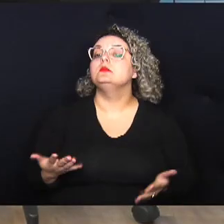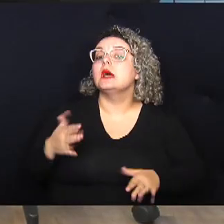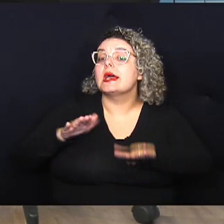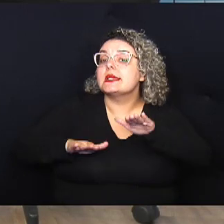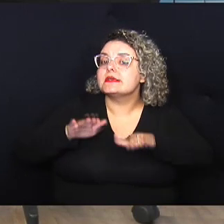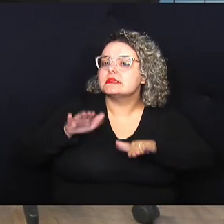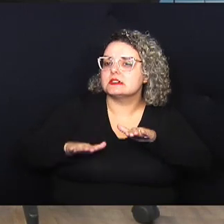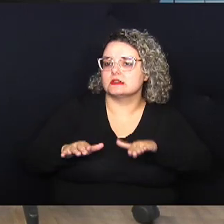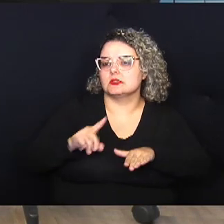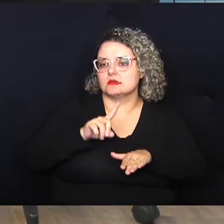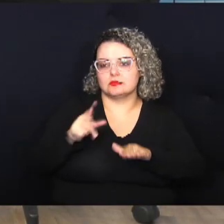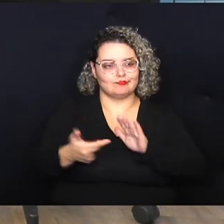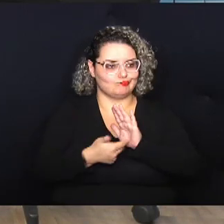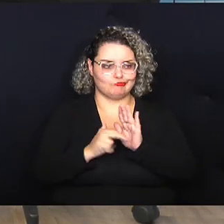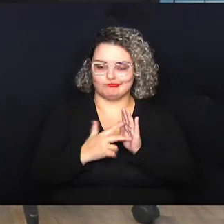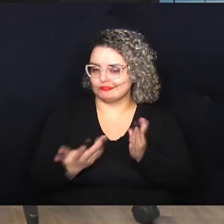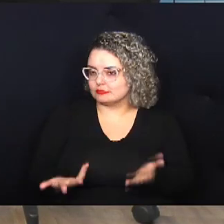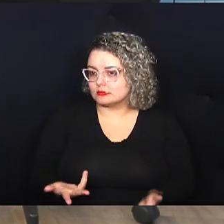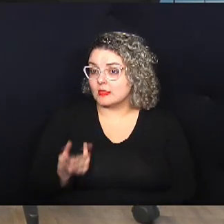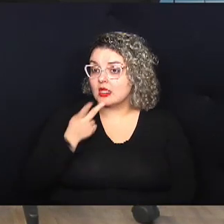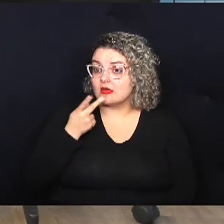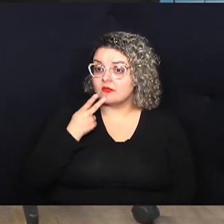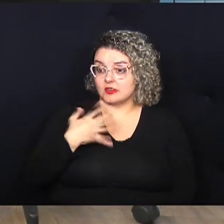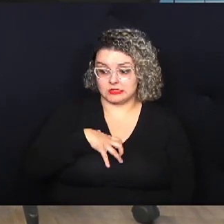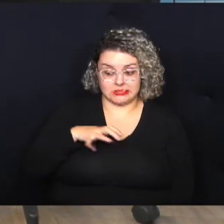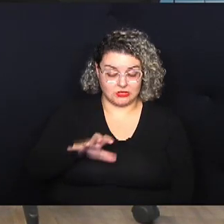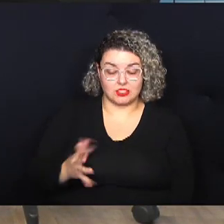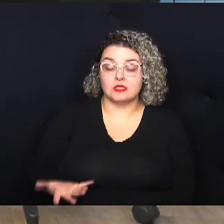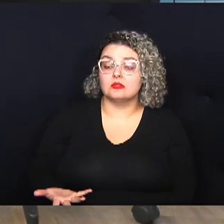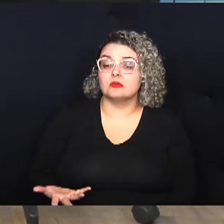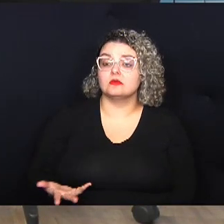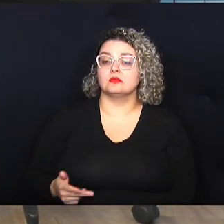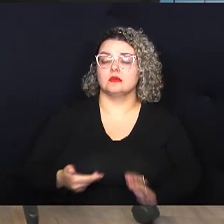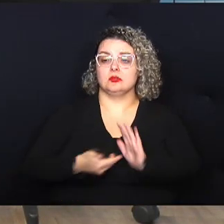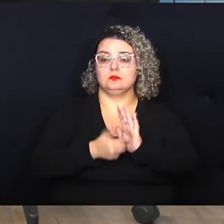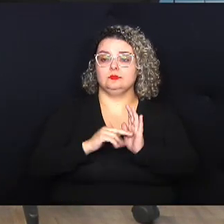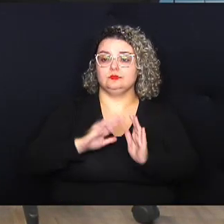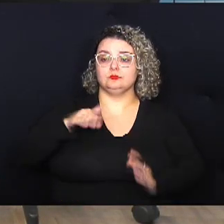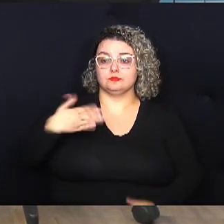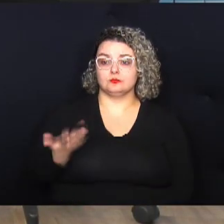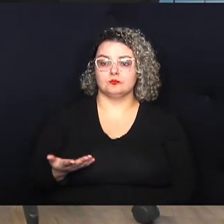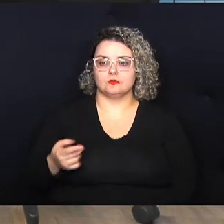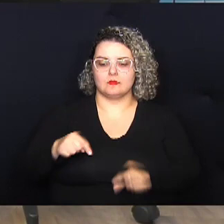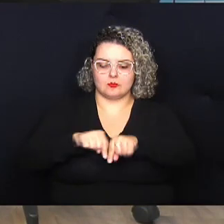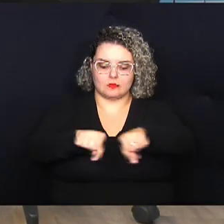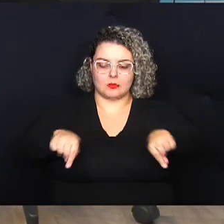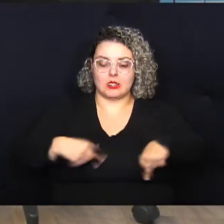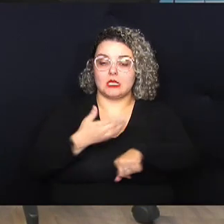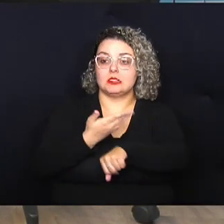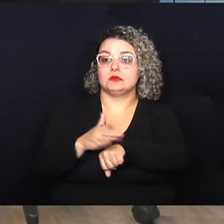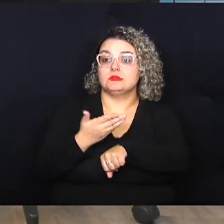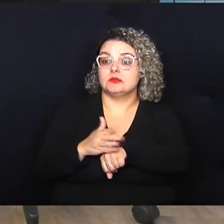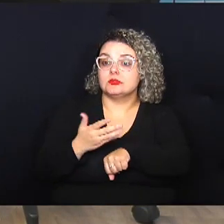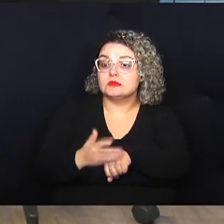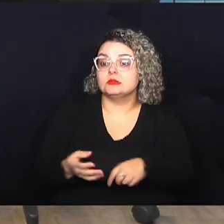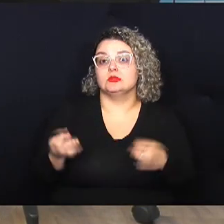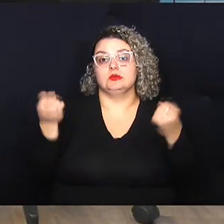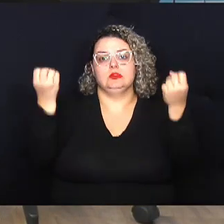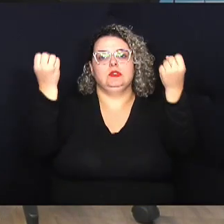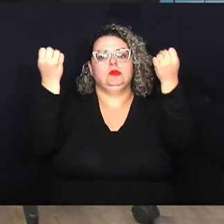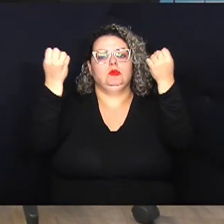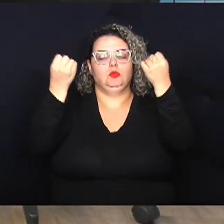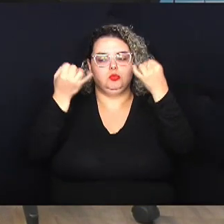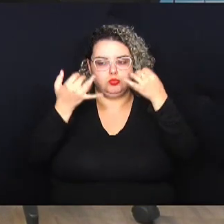não faz sentido você falando assim. Vai fazer sentido a hora que você está lá na sala de treinamento, você explicando todo